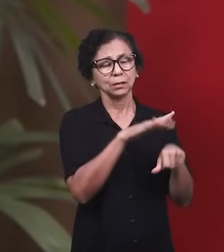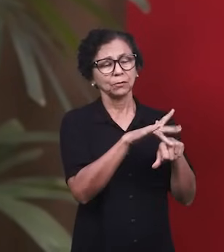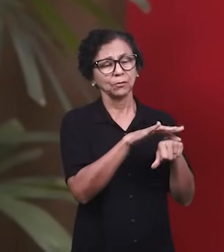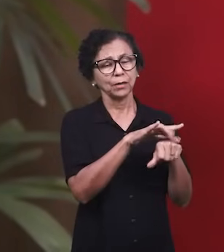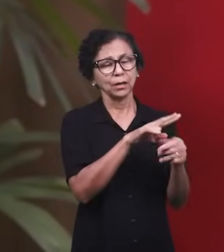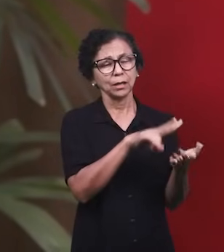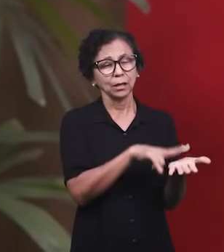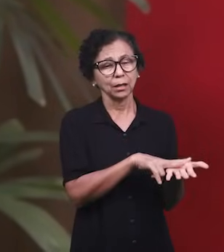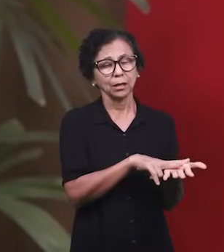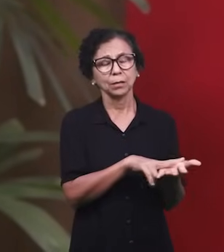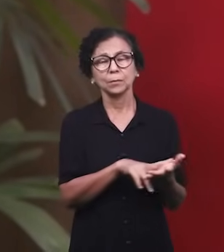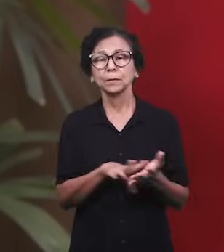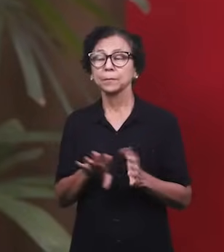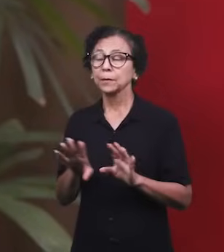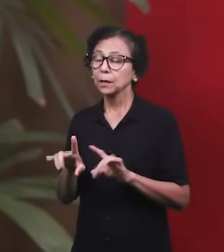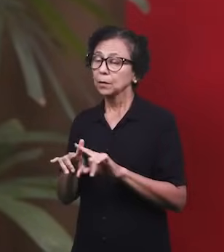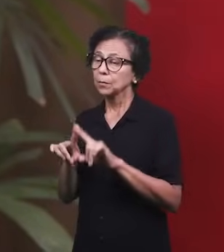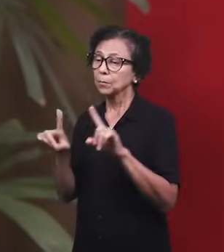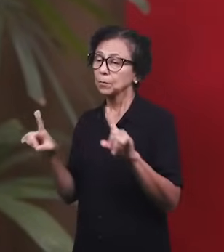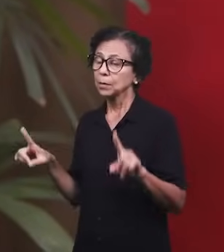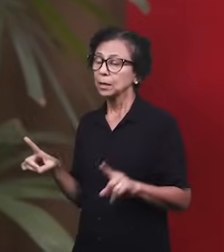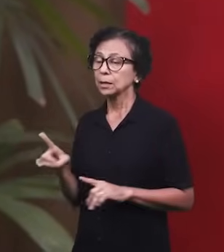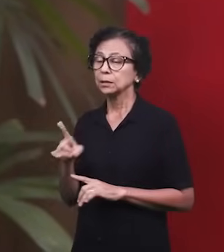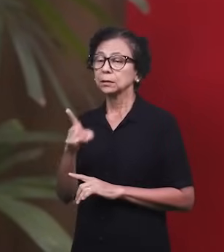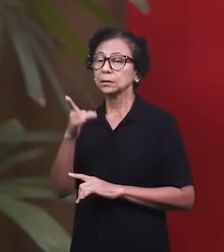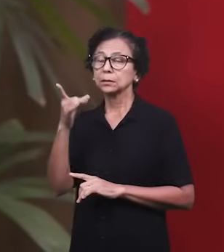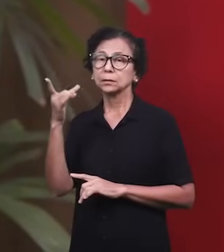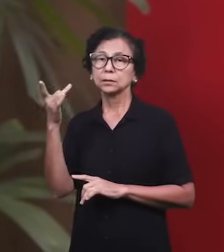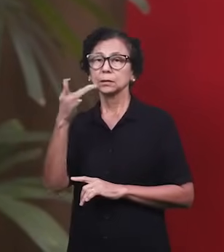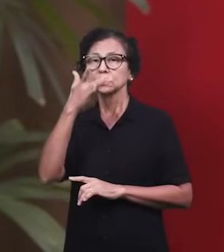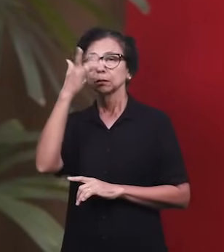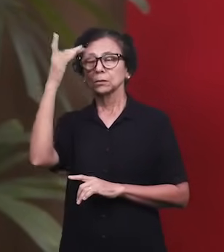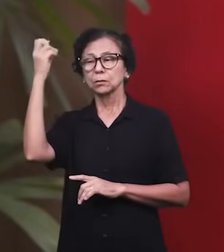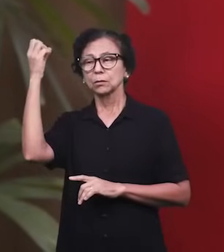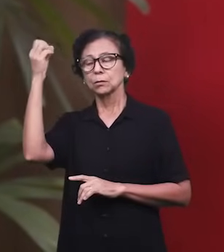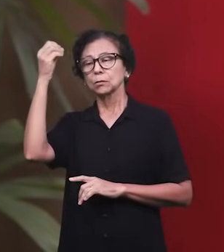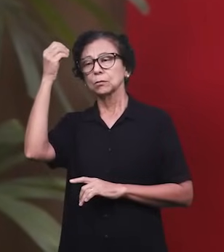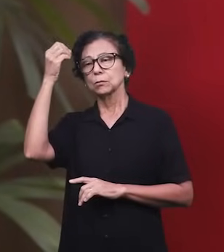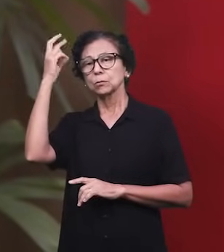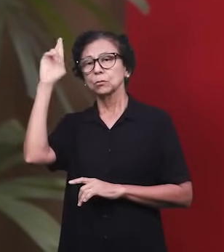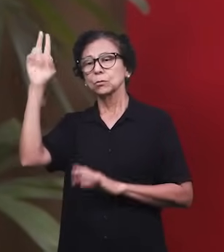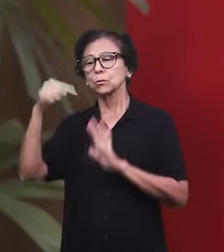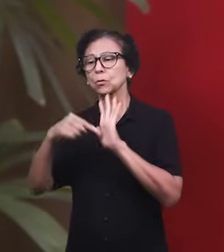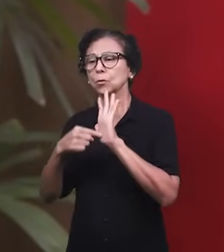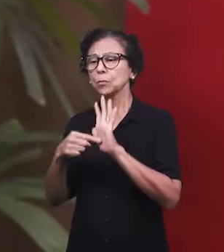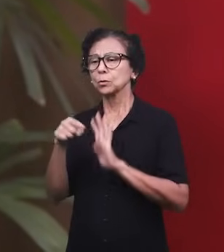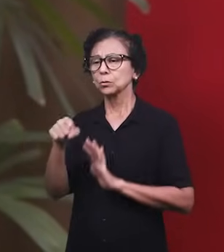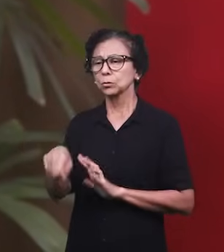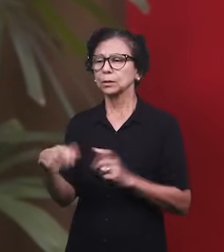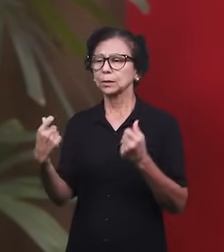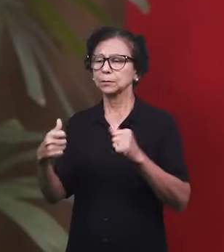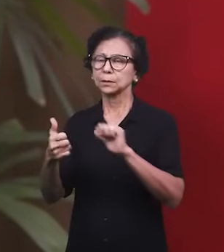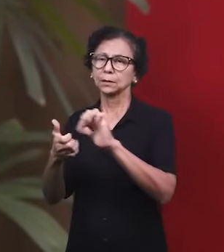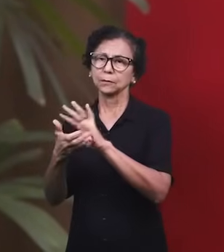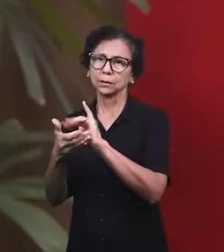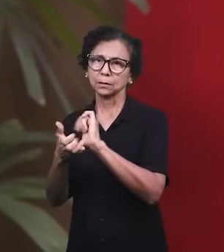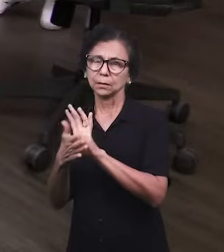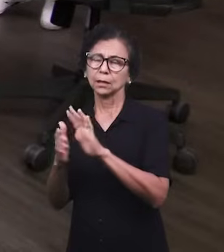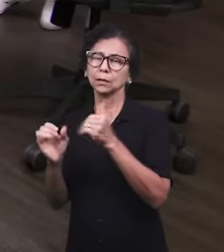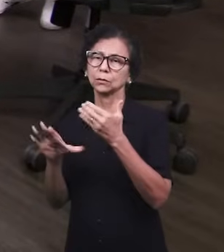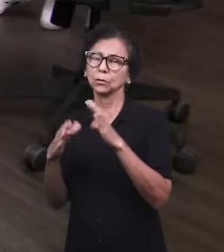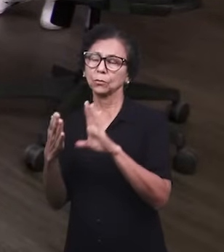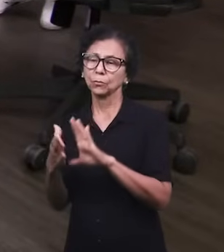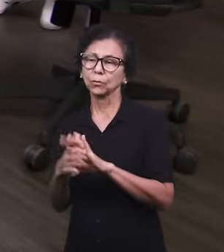E ela foi, obedeceu, foi para o grupo de louvor, cantou, foi uma bênção. Resultado, chegou em casa, a mãe estava curada. Glória a